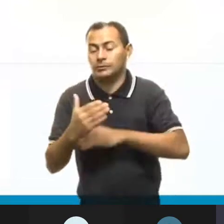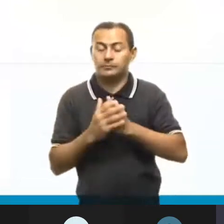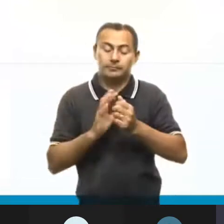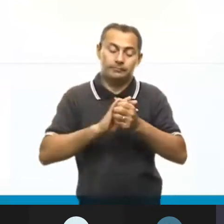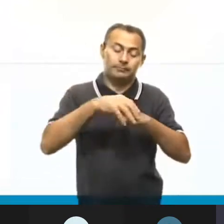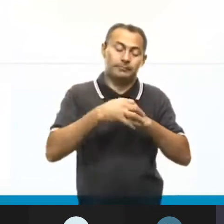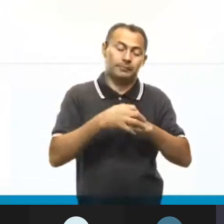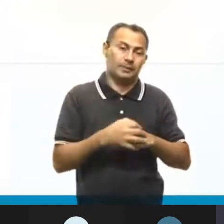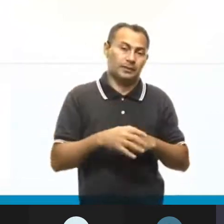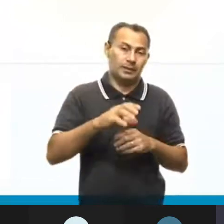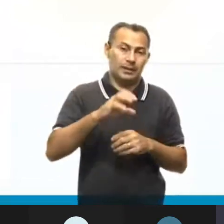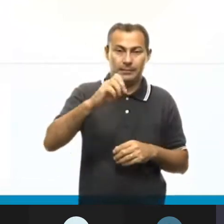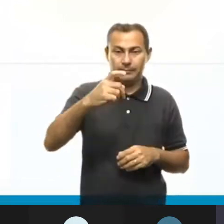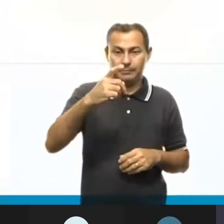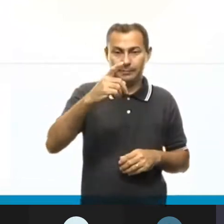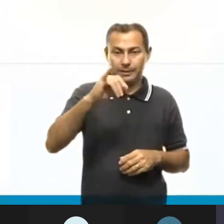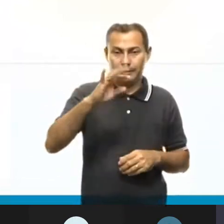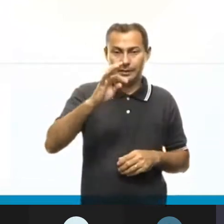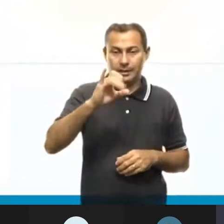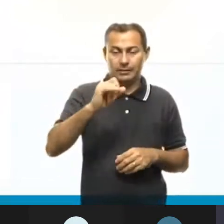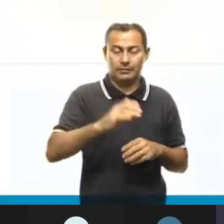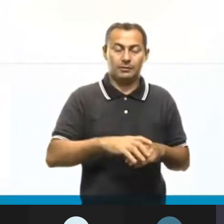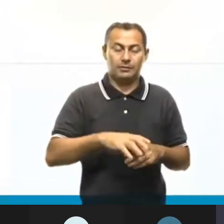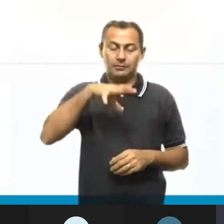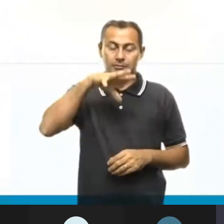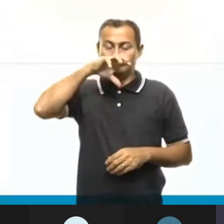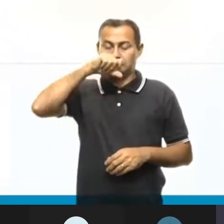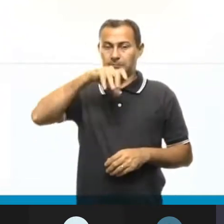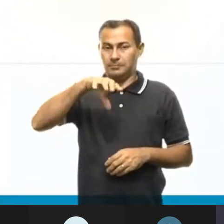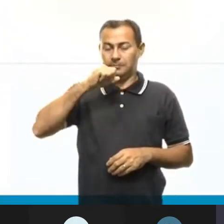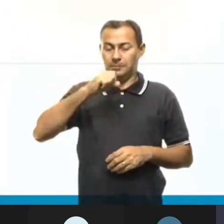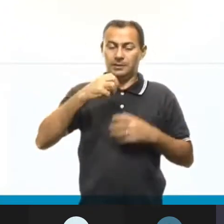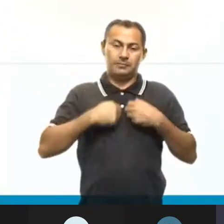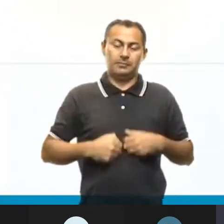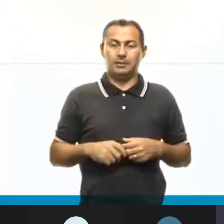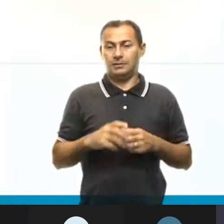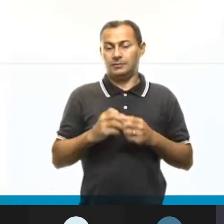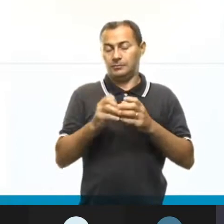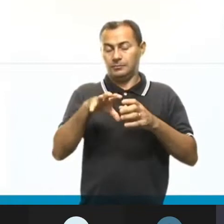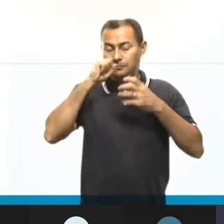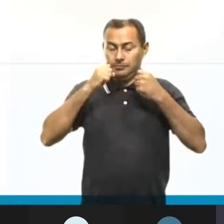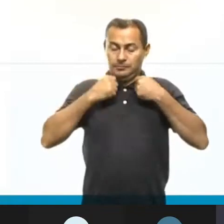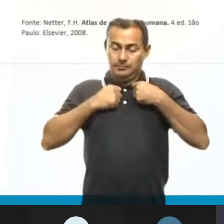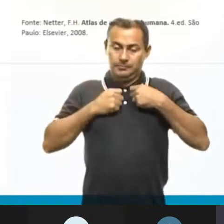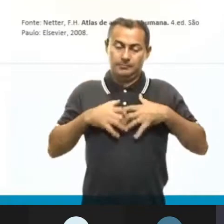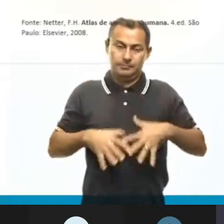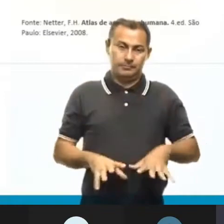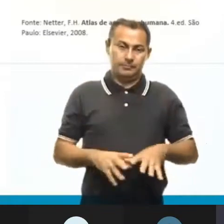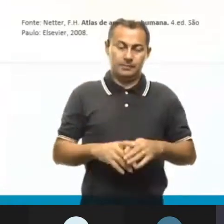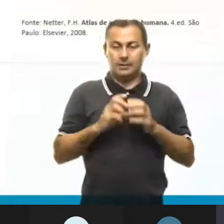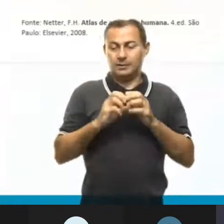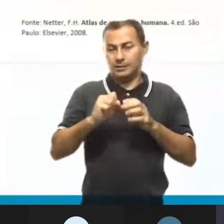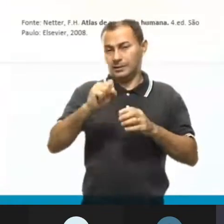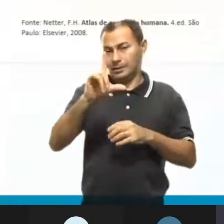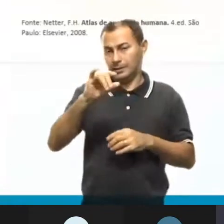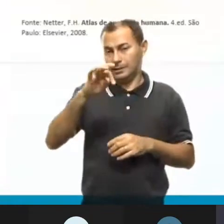epitélio respiratório, mesmo epitélio que a gente falou agora há pouco, né, que é pseudoestratificado cilíndrico